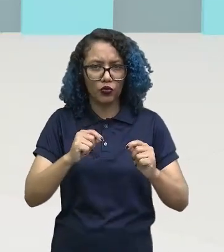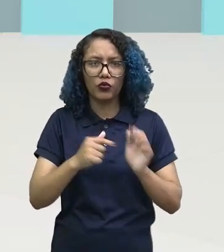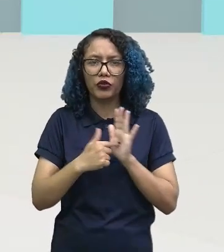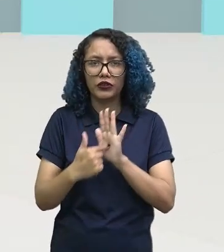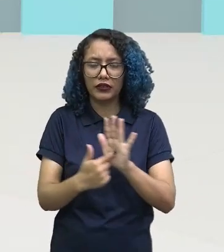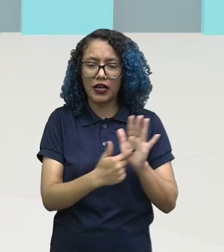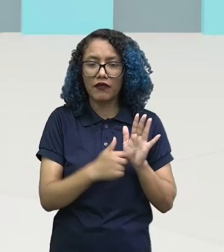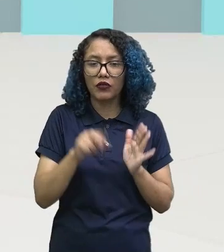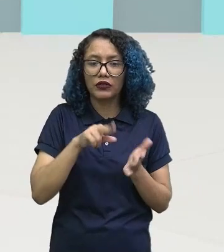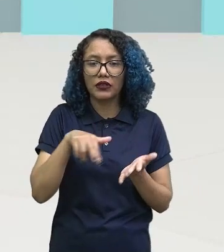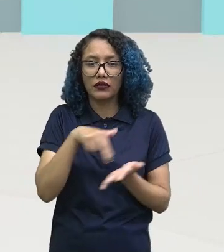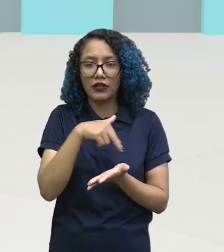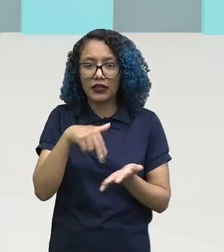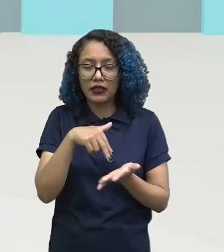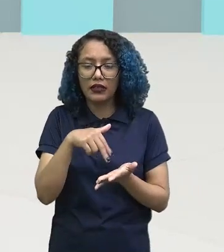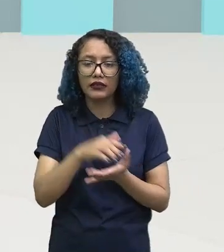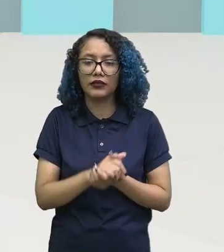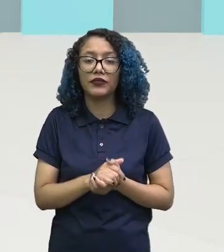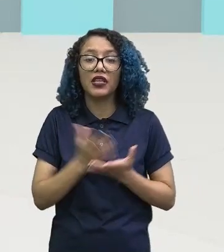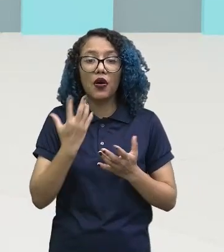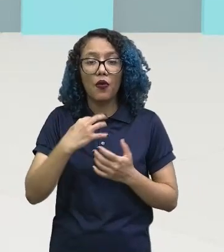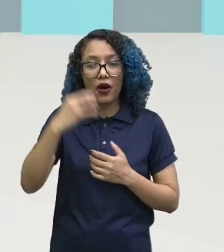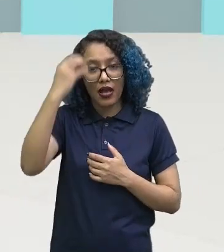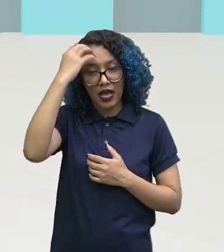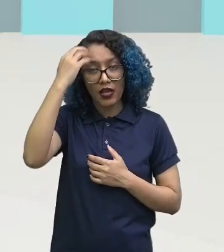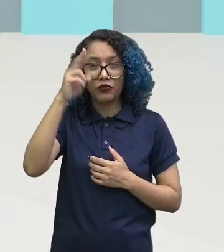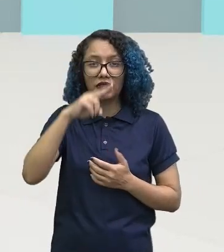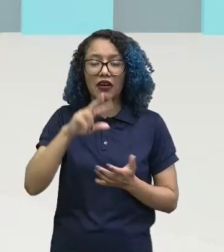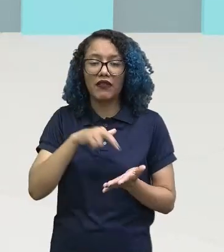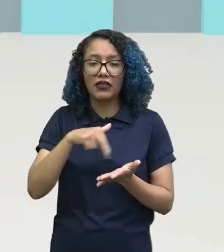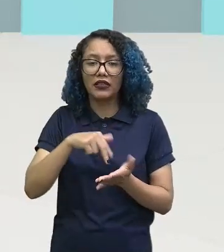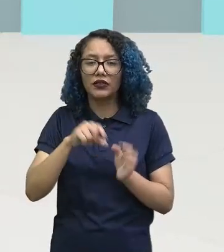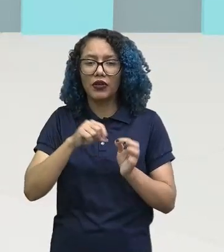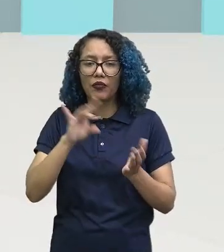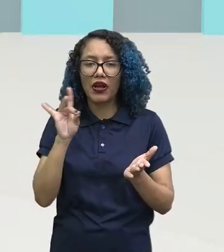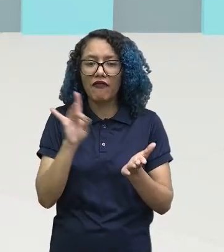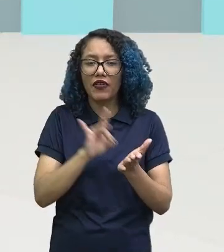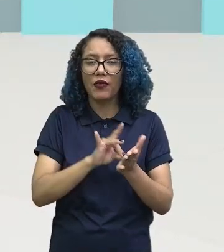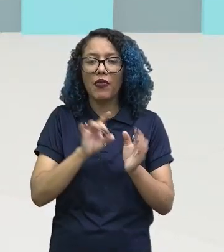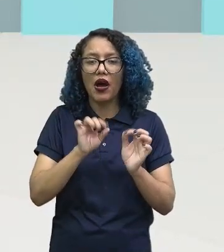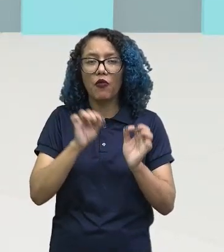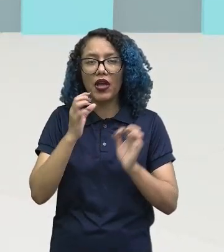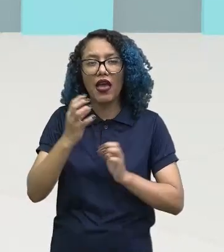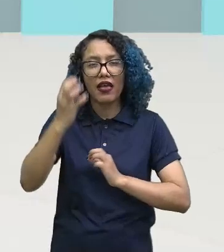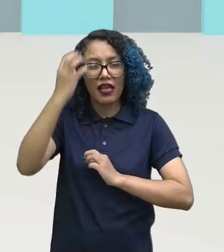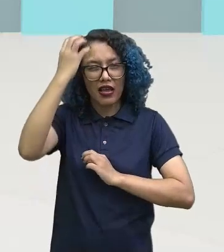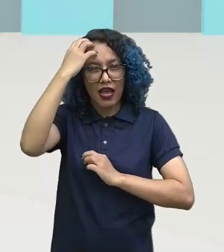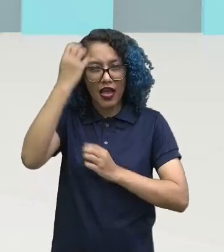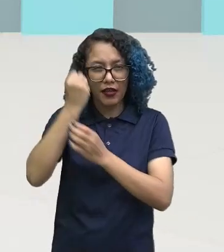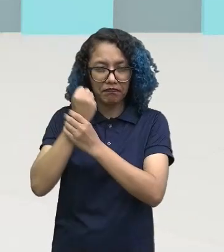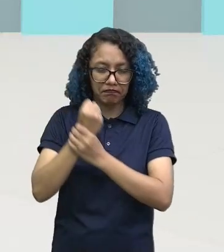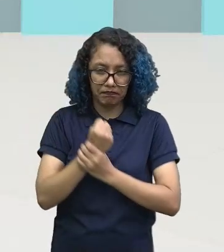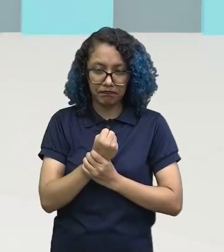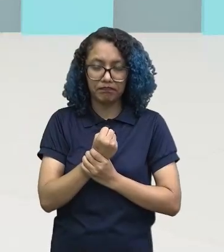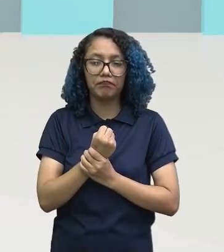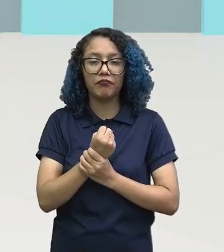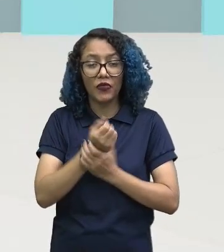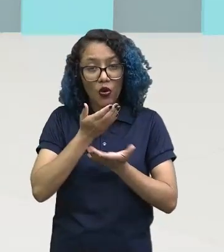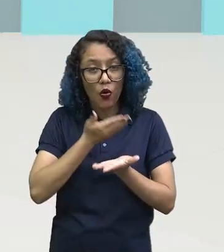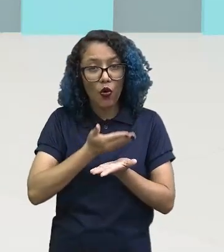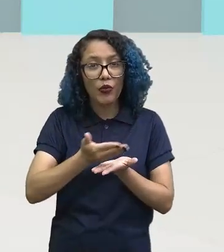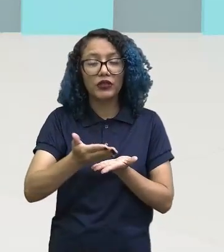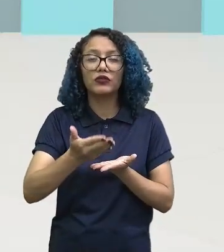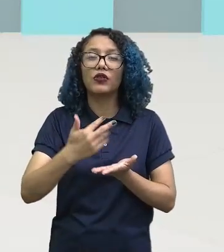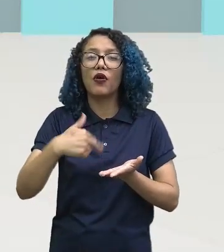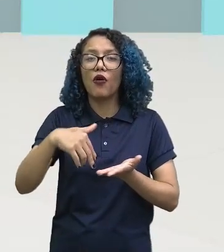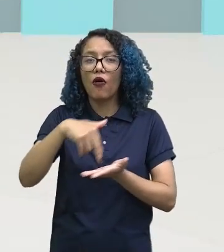usou o balé para afirmar sua figura de monarca absolutista. Então, foi aí que começou o balé clássico.